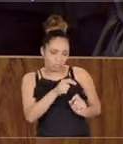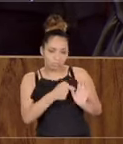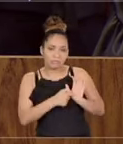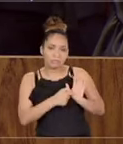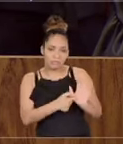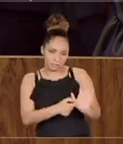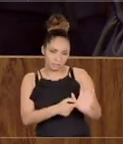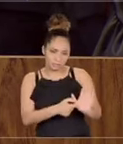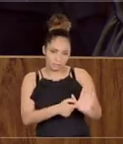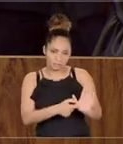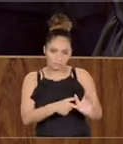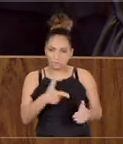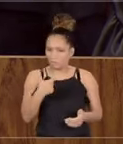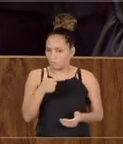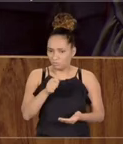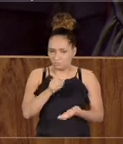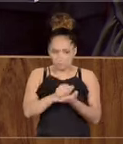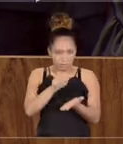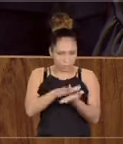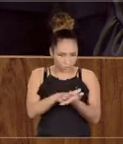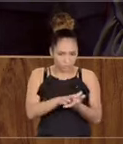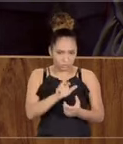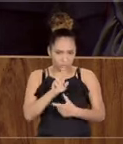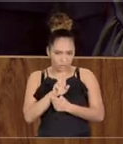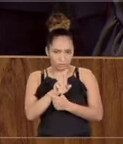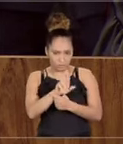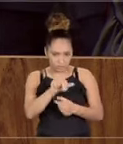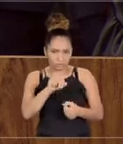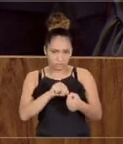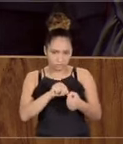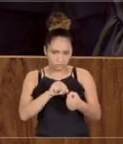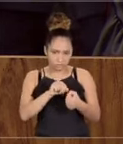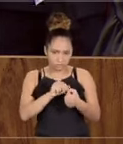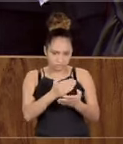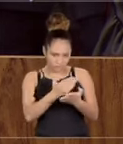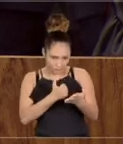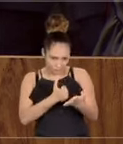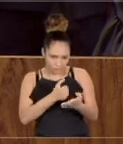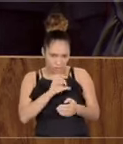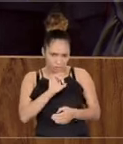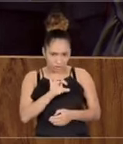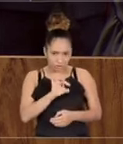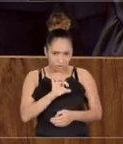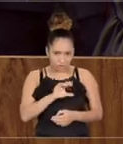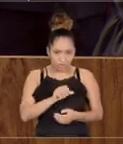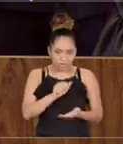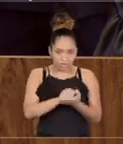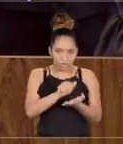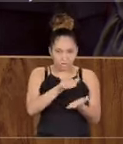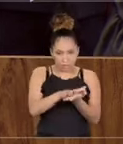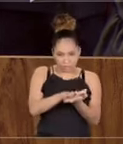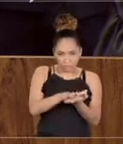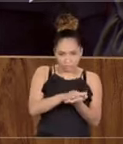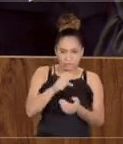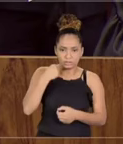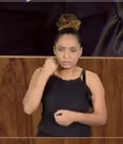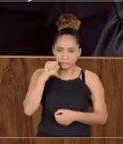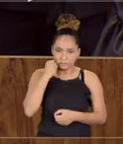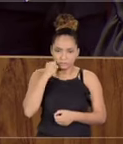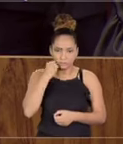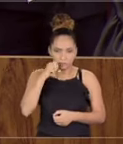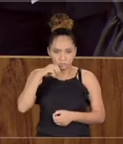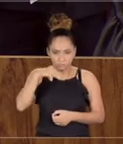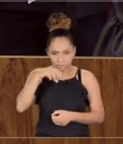como o relator fez, em relação aos demais representados, e excluo apenas a multa aplicada à senadora Mara